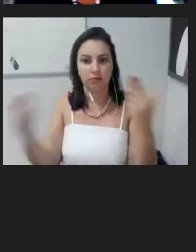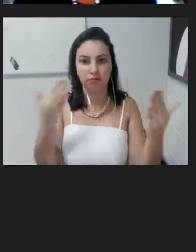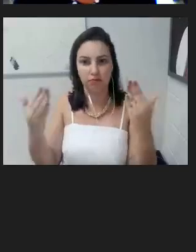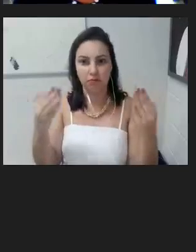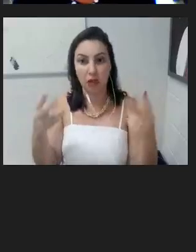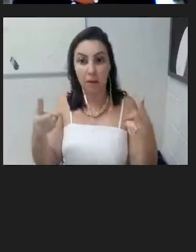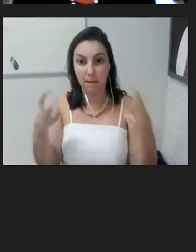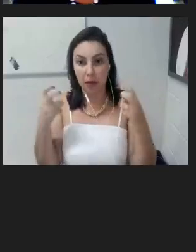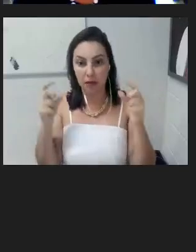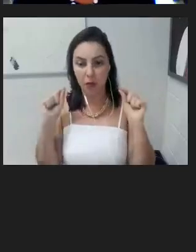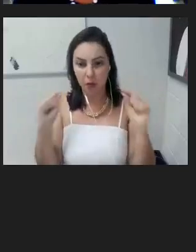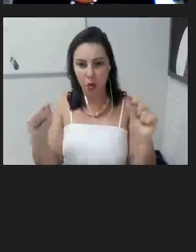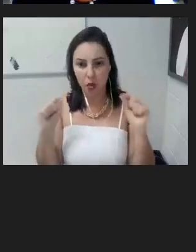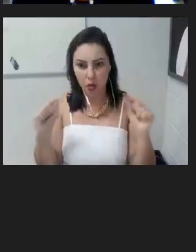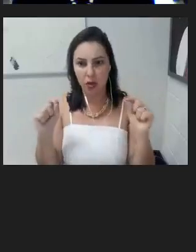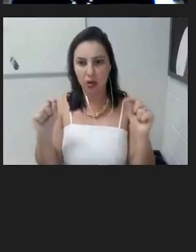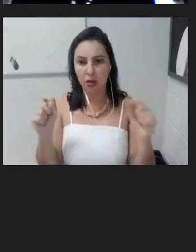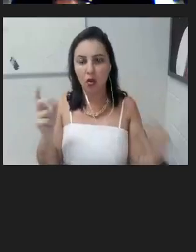vêm